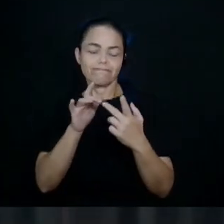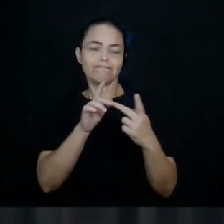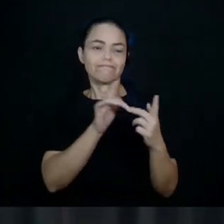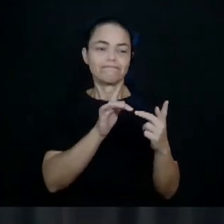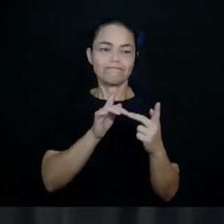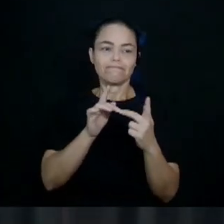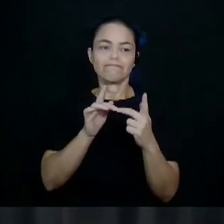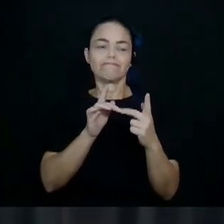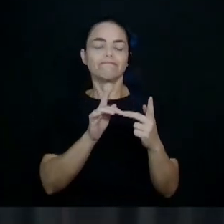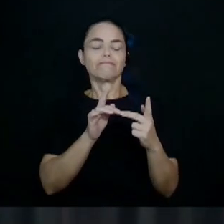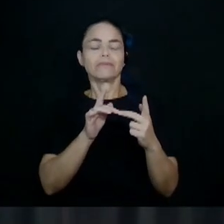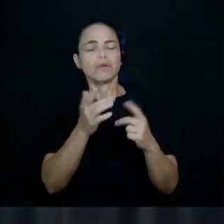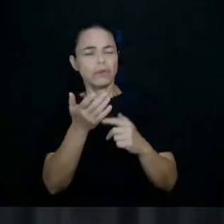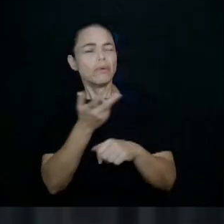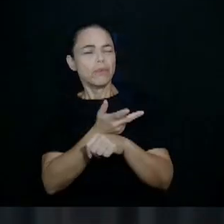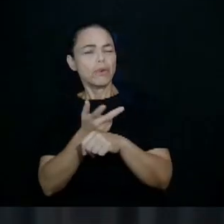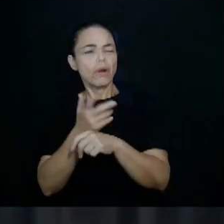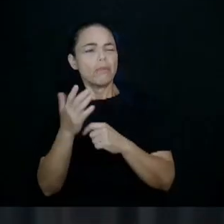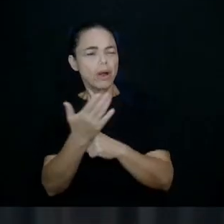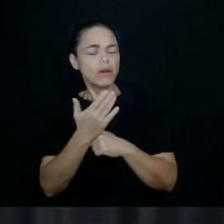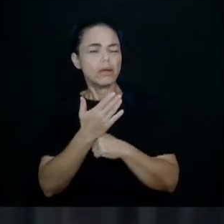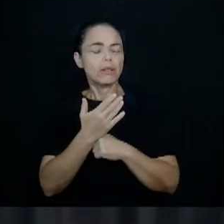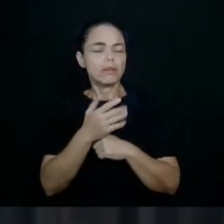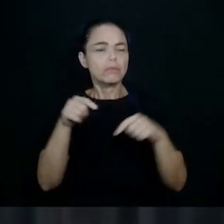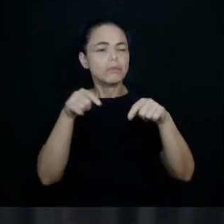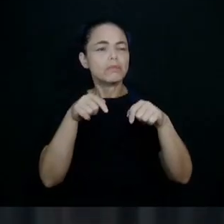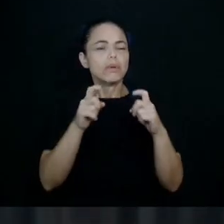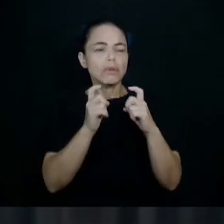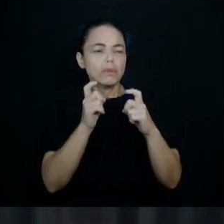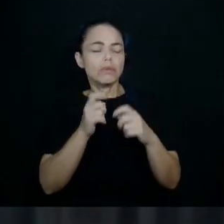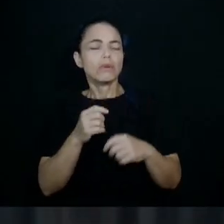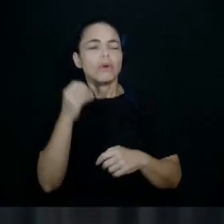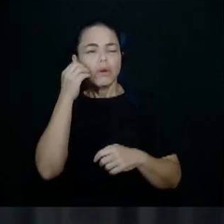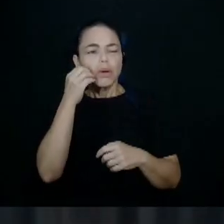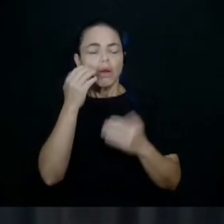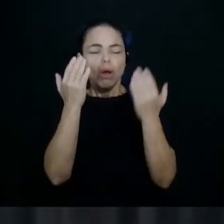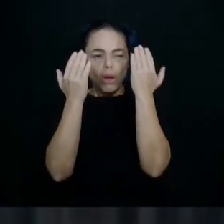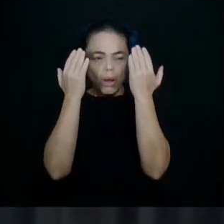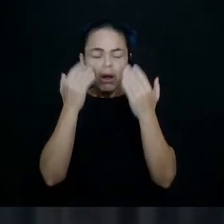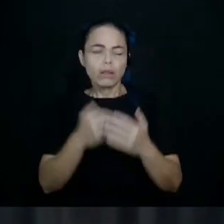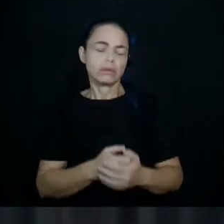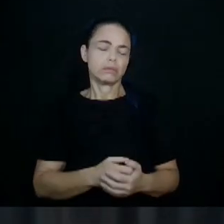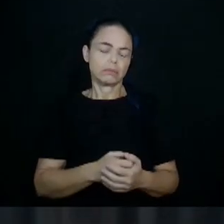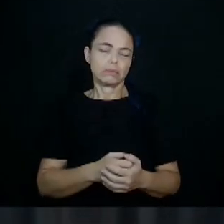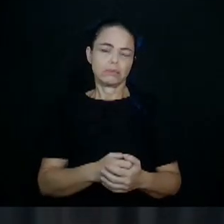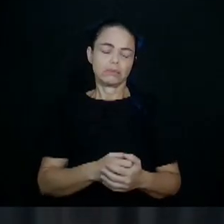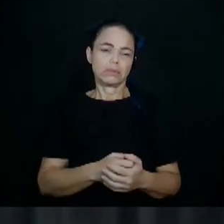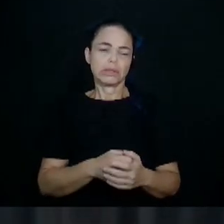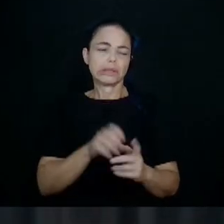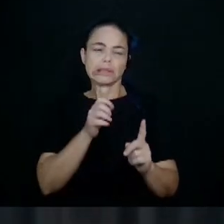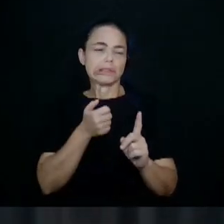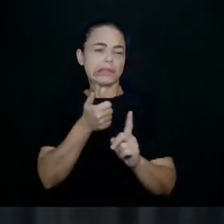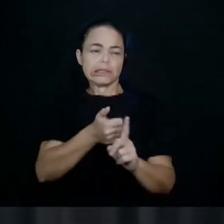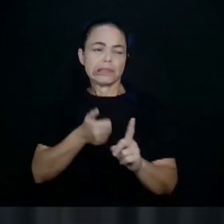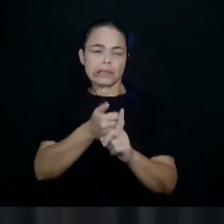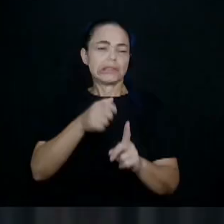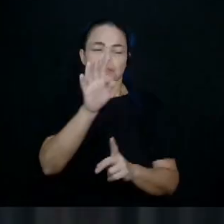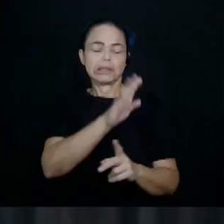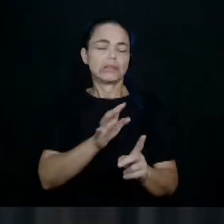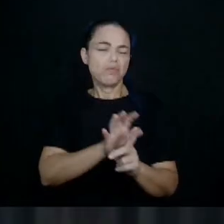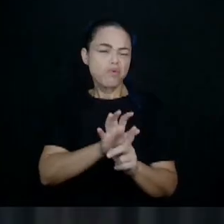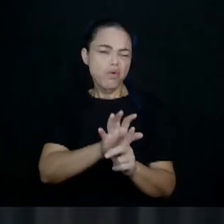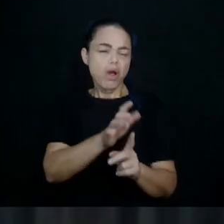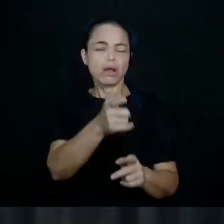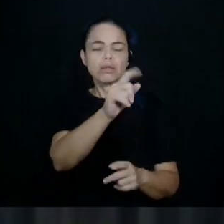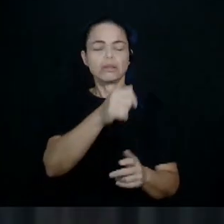uma ajuda, né? Sim. Pode ser uma sessão ali para você experimentar, ver como é, sem forçar. Né? Ou vamos num psiquiatra para ter um papo